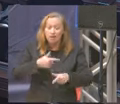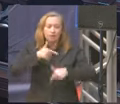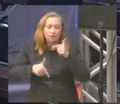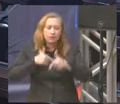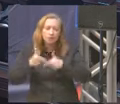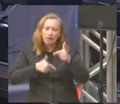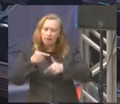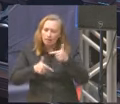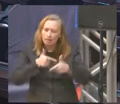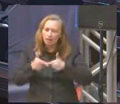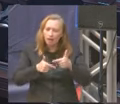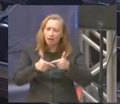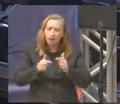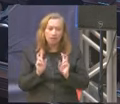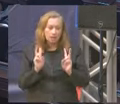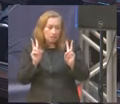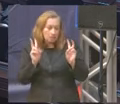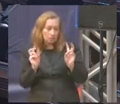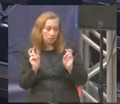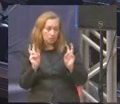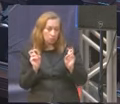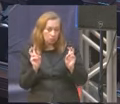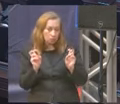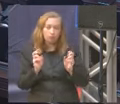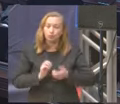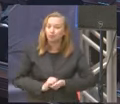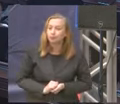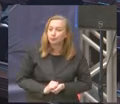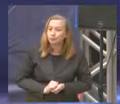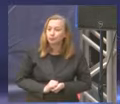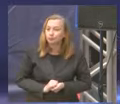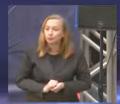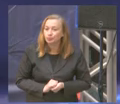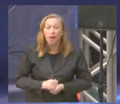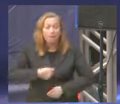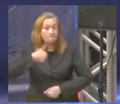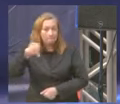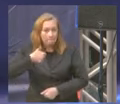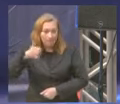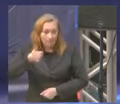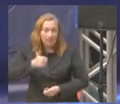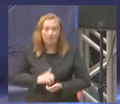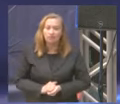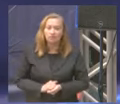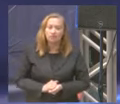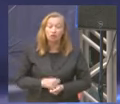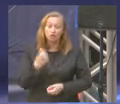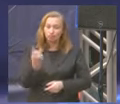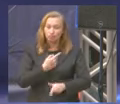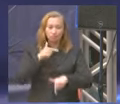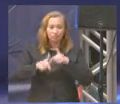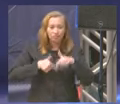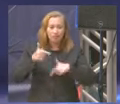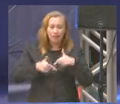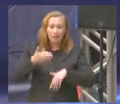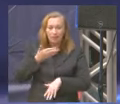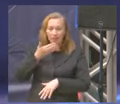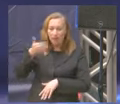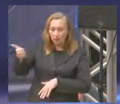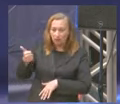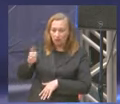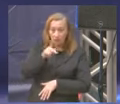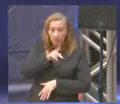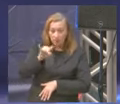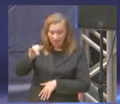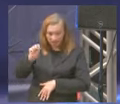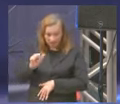trabalhar essa questão. Tá? Primeiro, vamos trabalhar na melhoria do PISA.